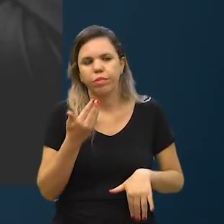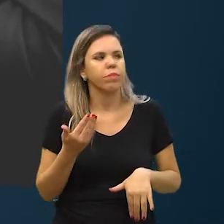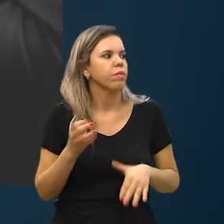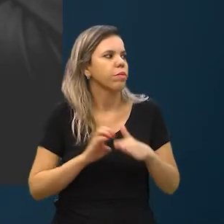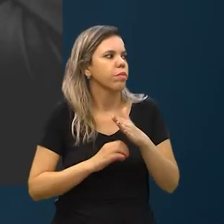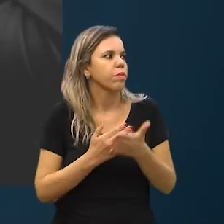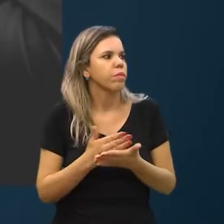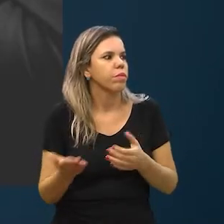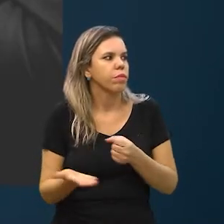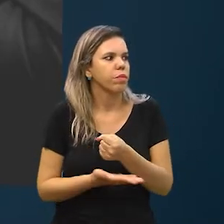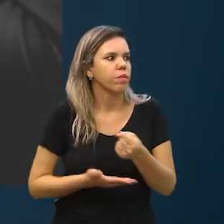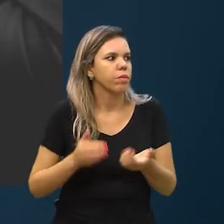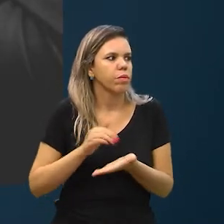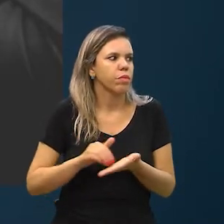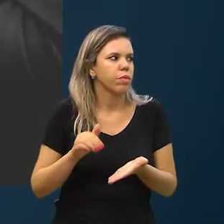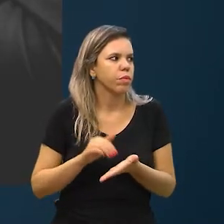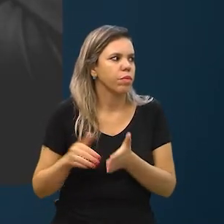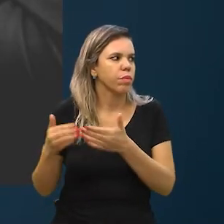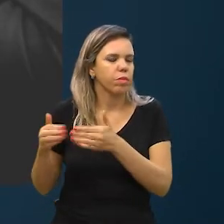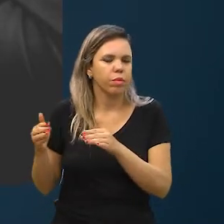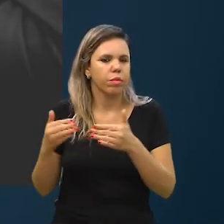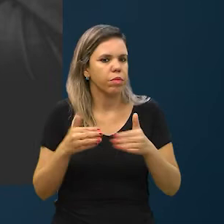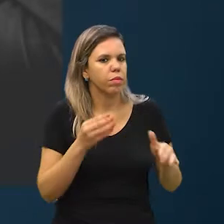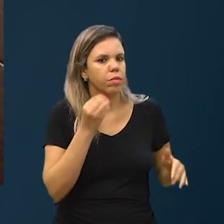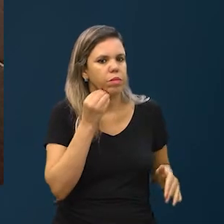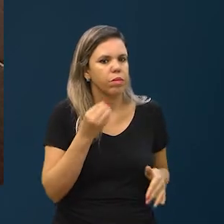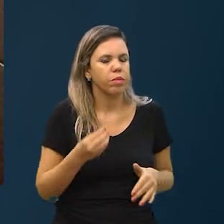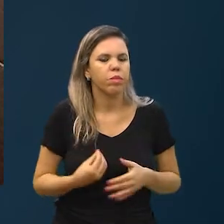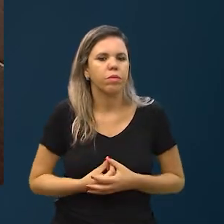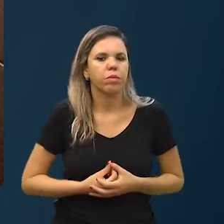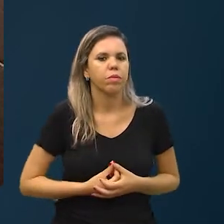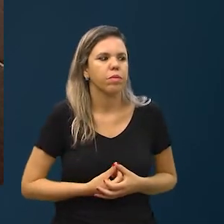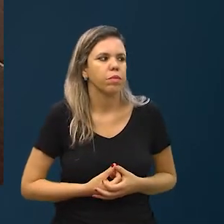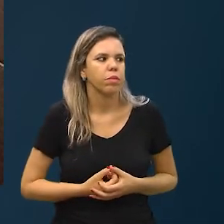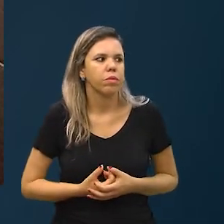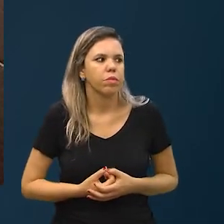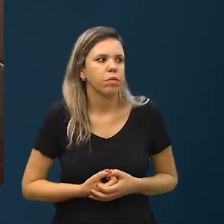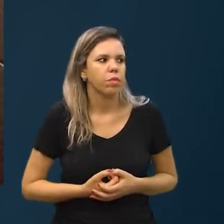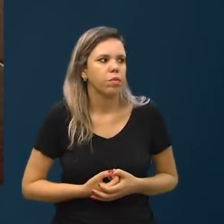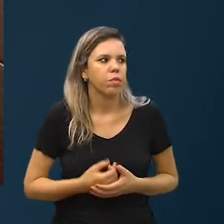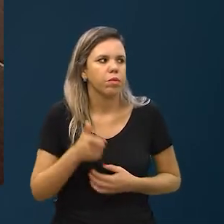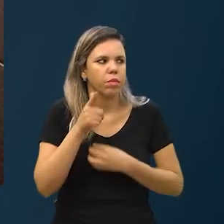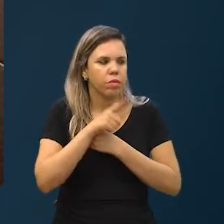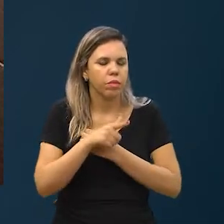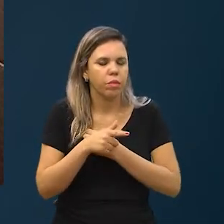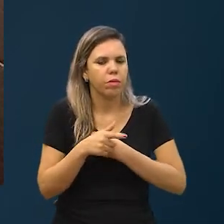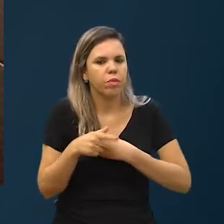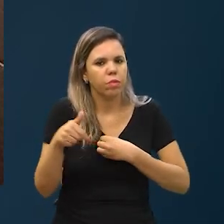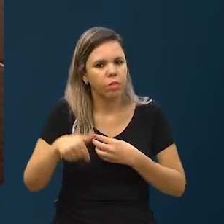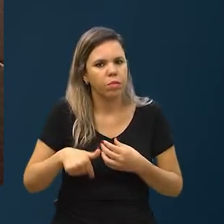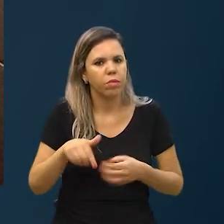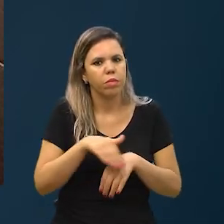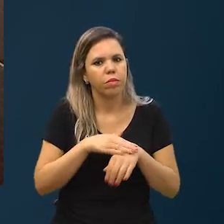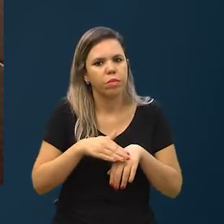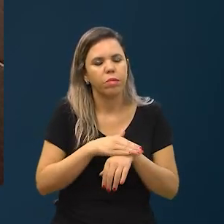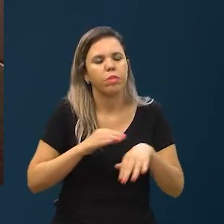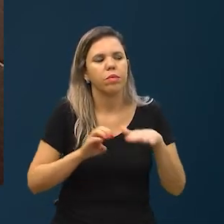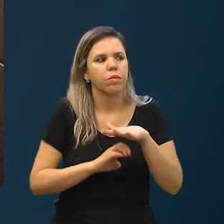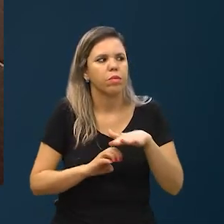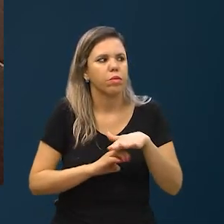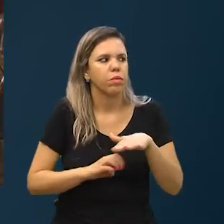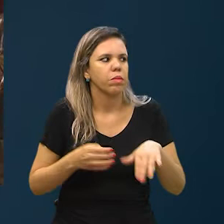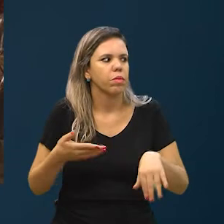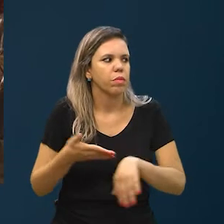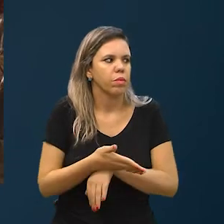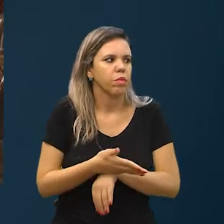pela incubadora, né? O escritório abrir muitas portas, então eles conseguiram com que a gente conversasse com grandes